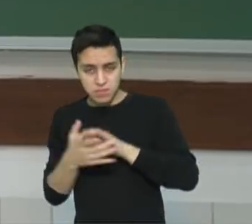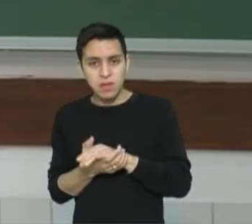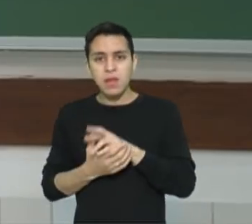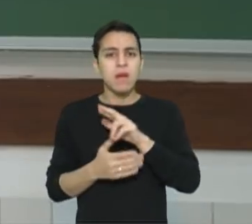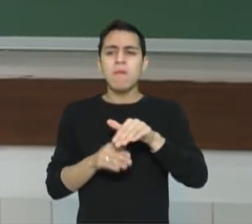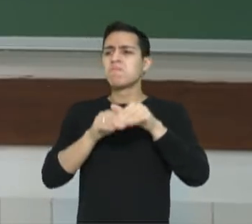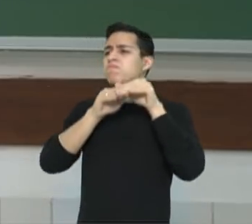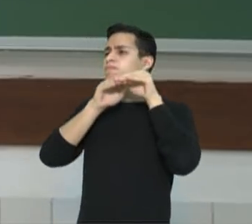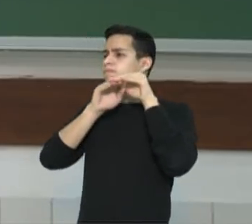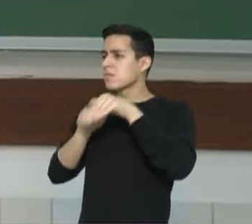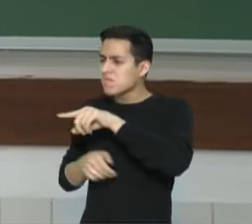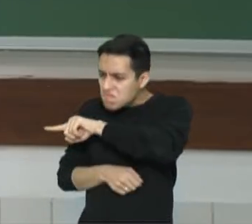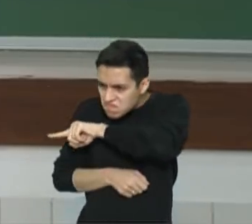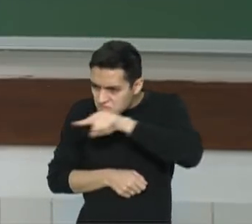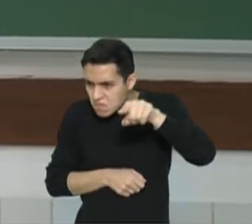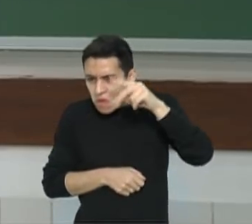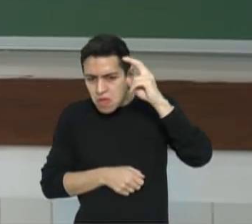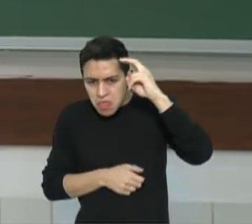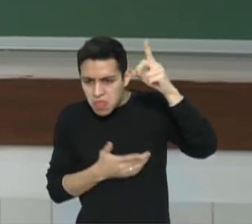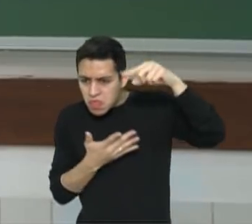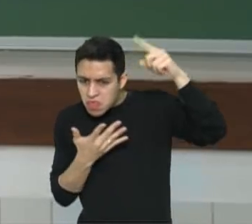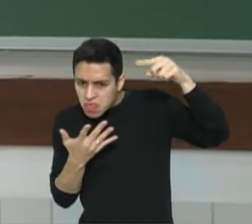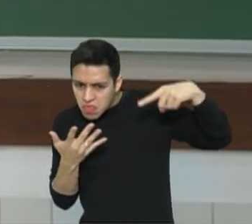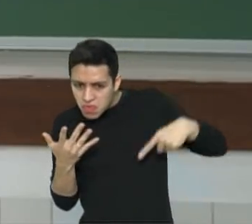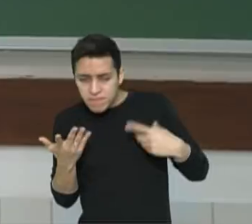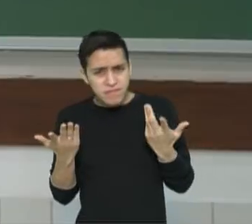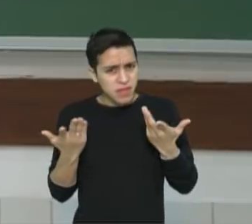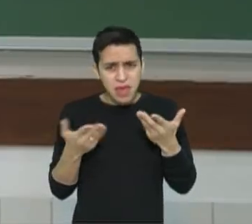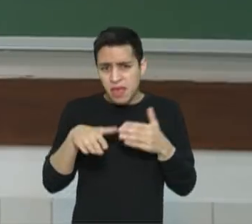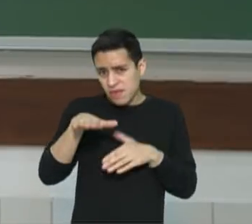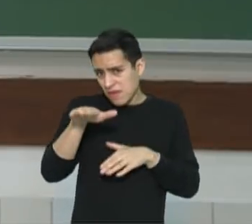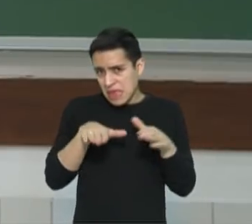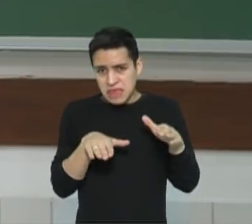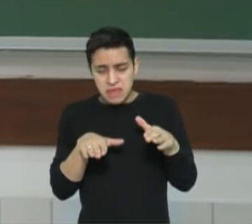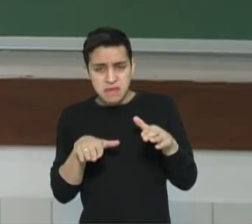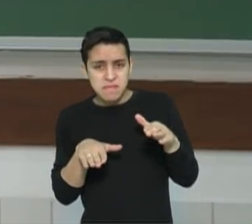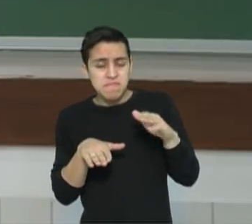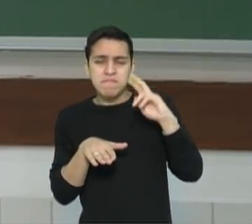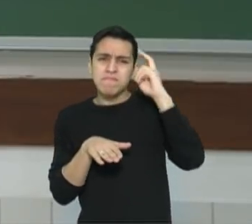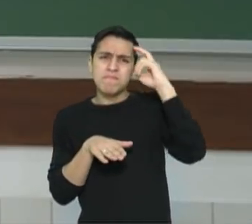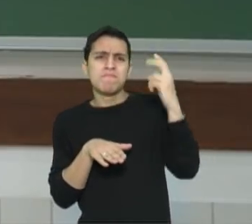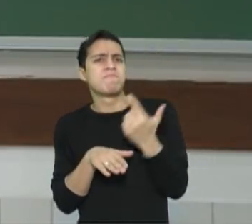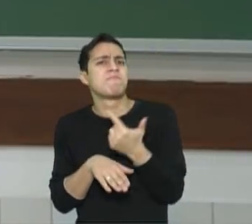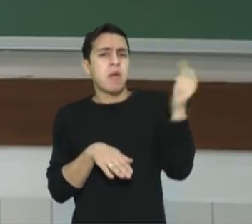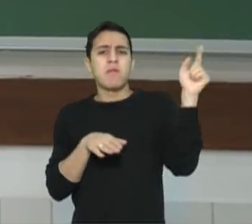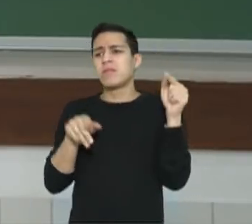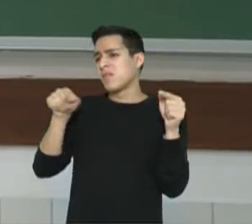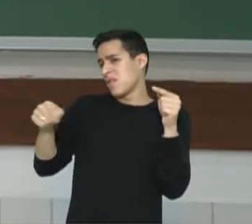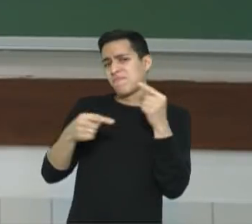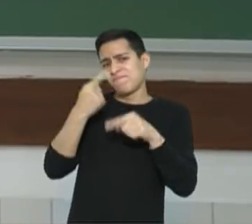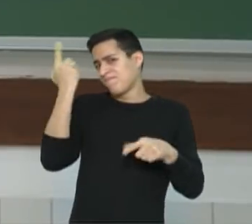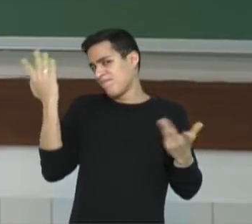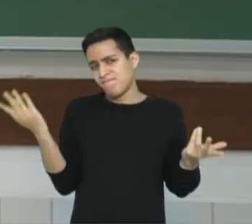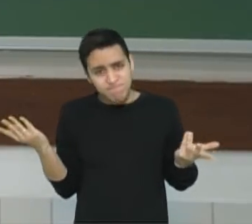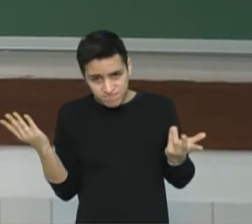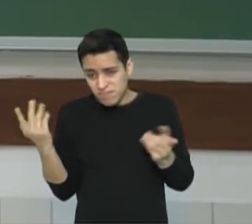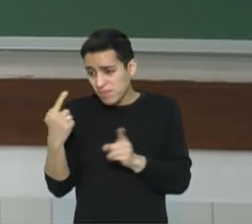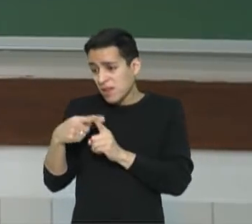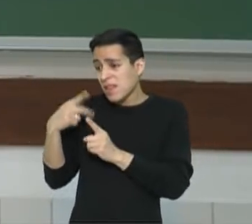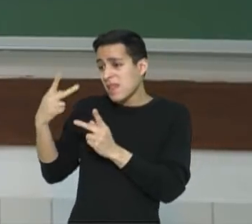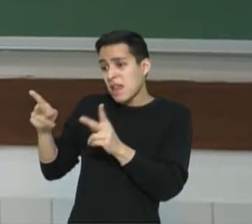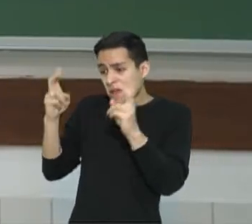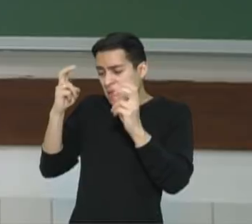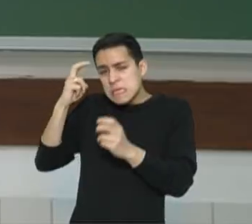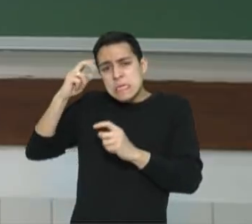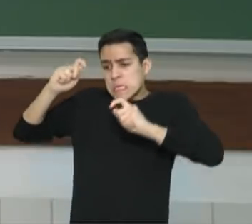exigir dela essa outra aí, muitas vezes uma capacidade aí extrema, que para ela não seria tão interessante, já que o potencial